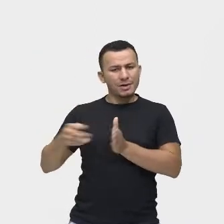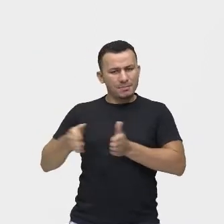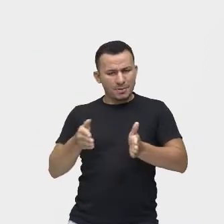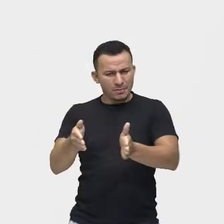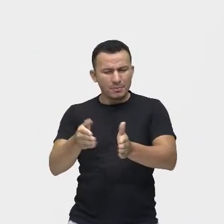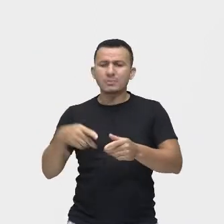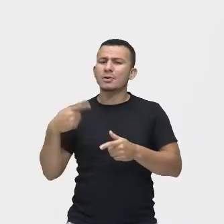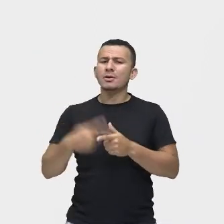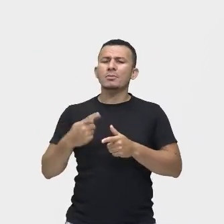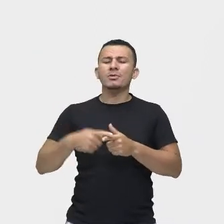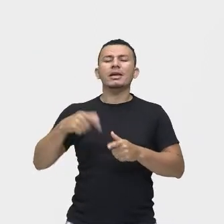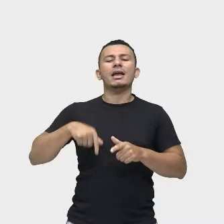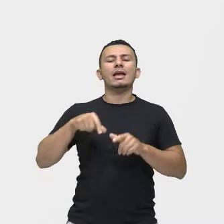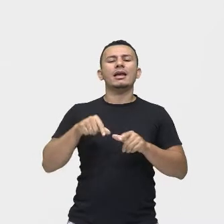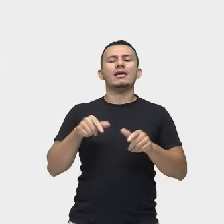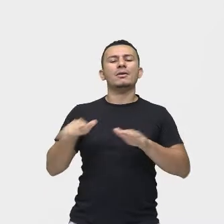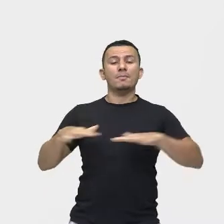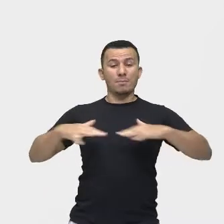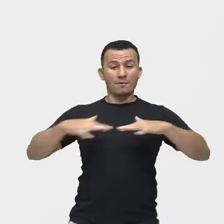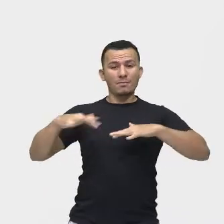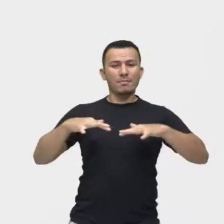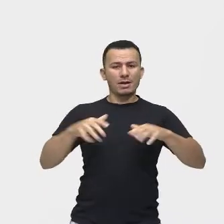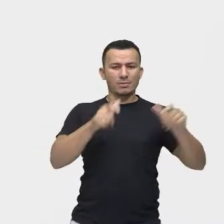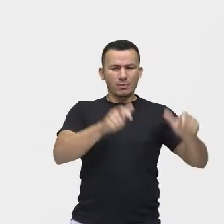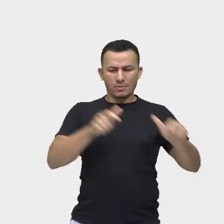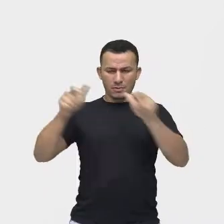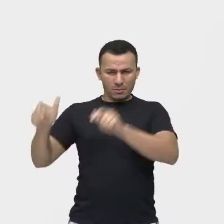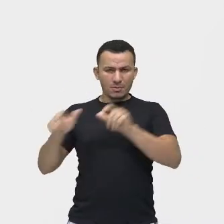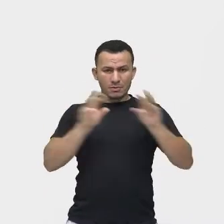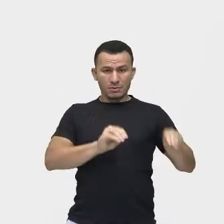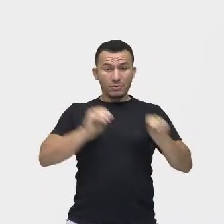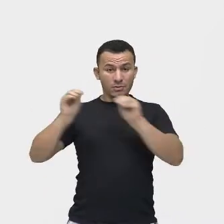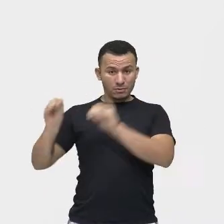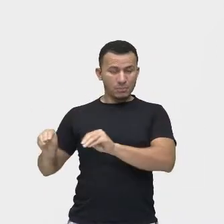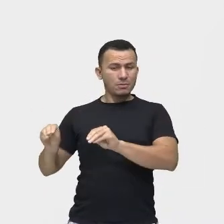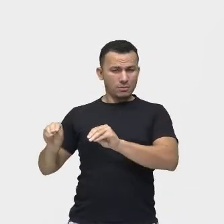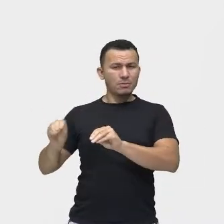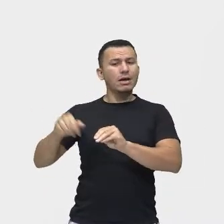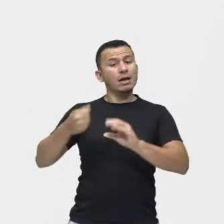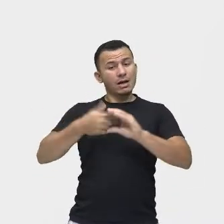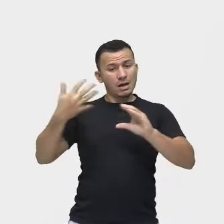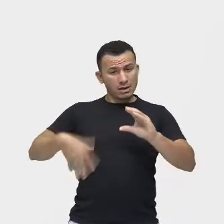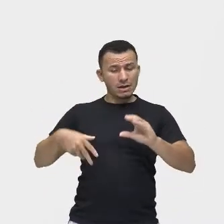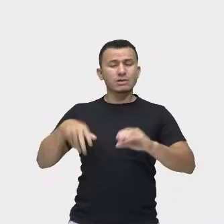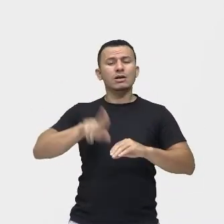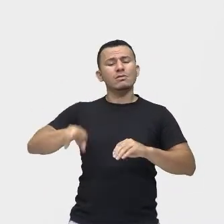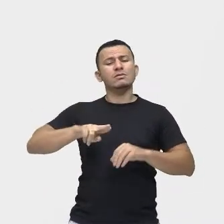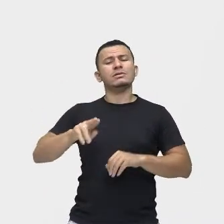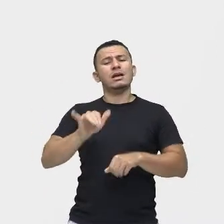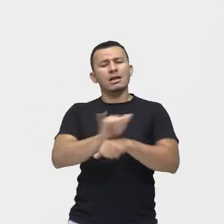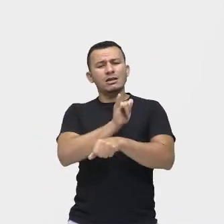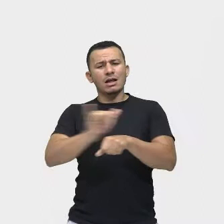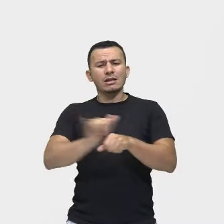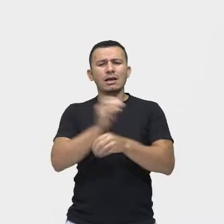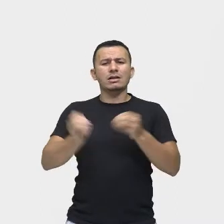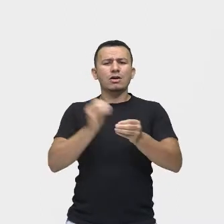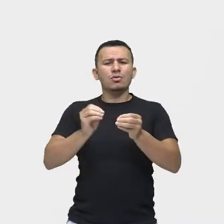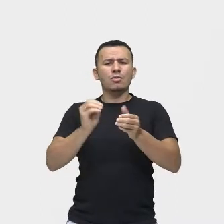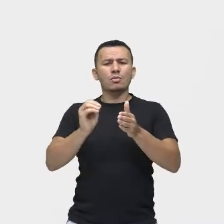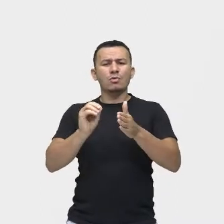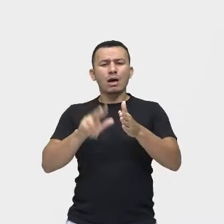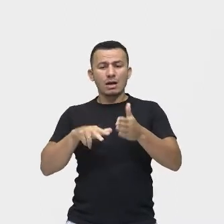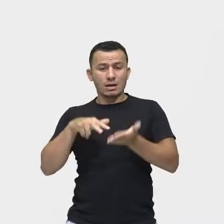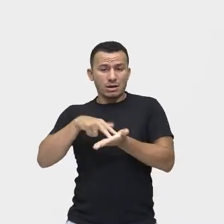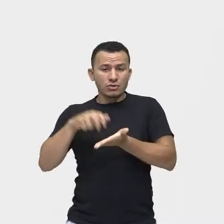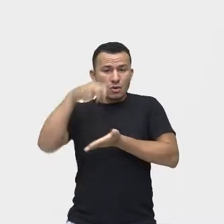uma arte de deslocar-se de um ponto para o outro rapidamente, usando técnicas para saltar os obstáculos,